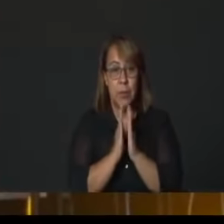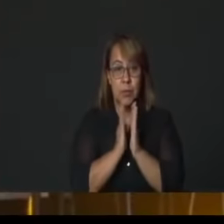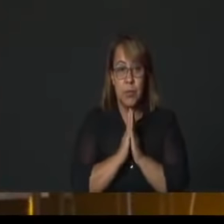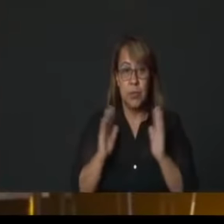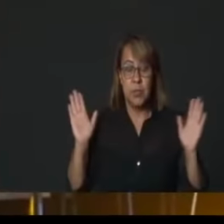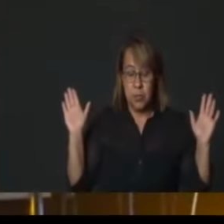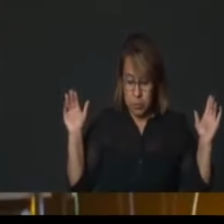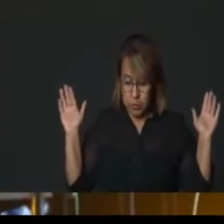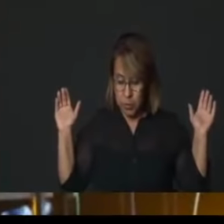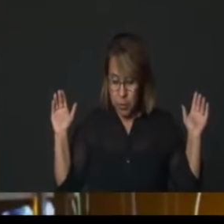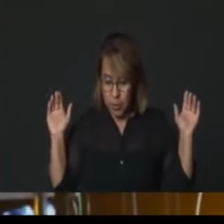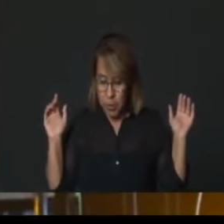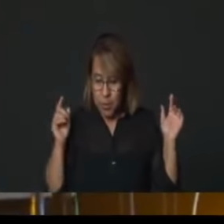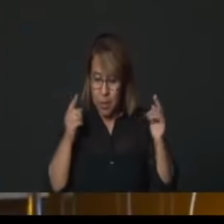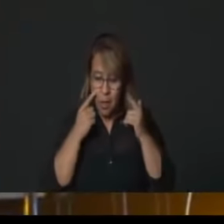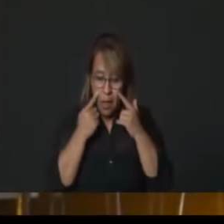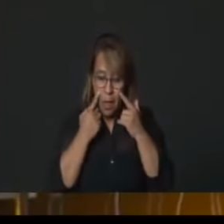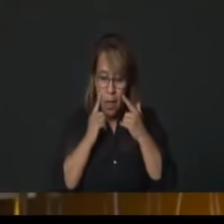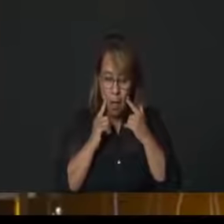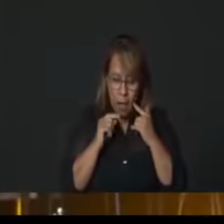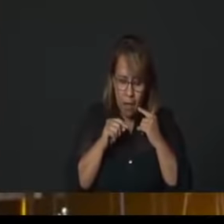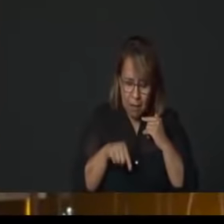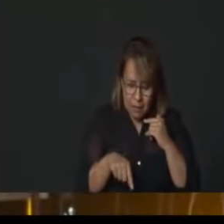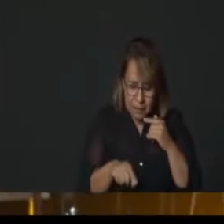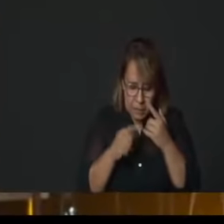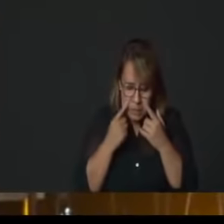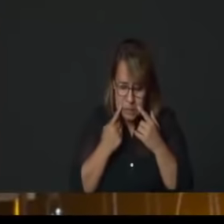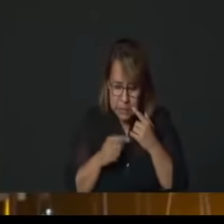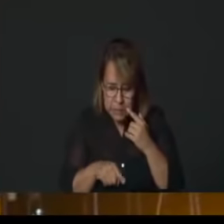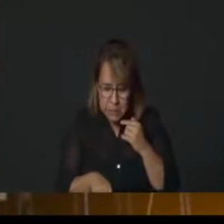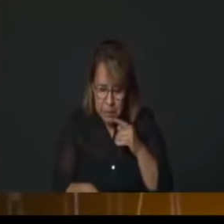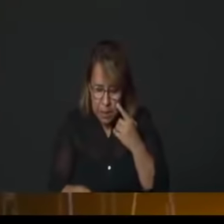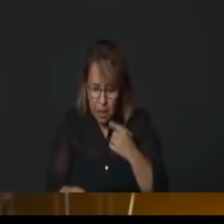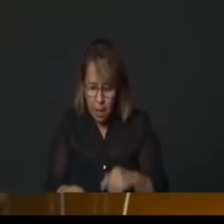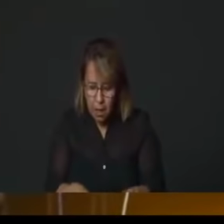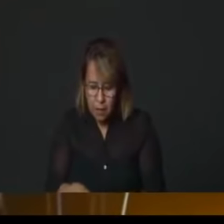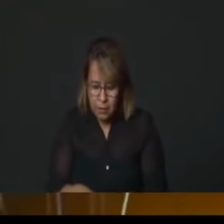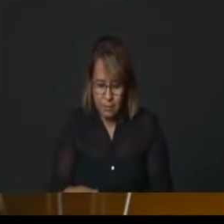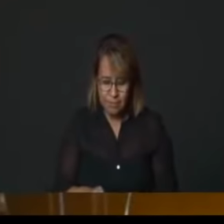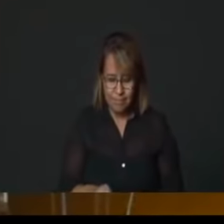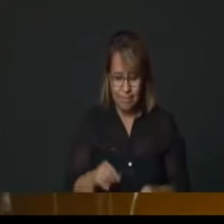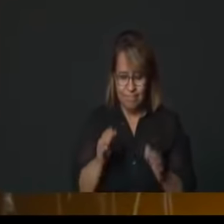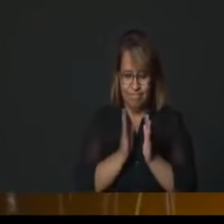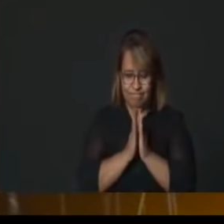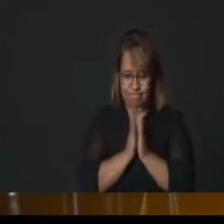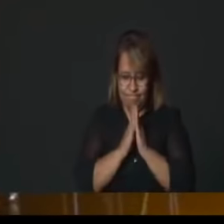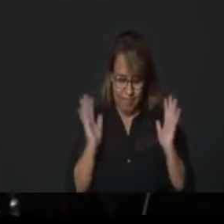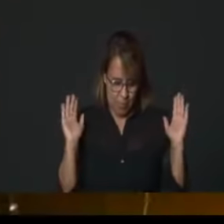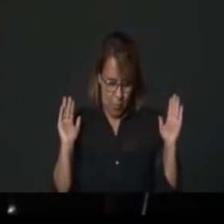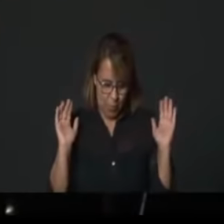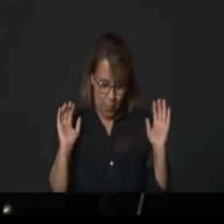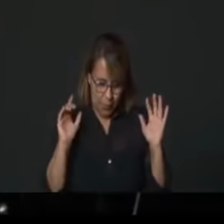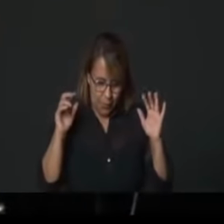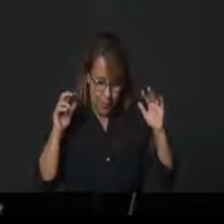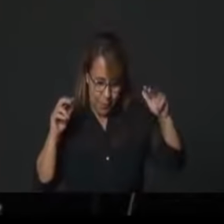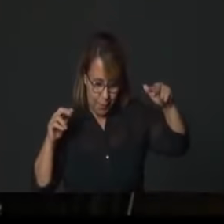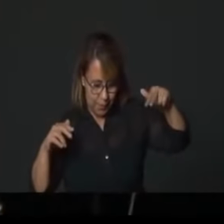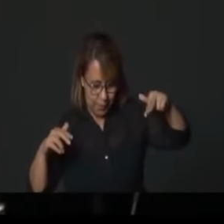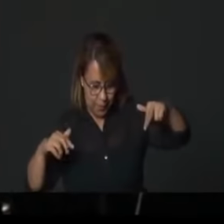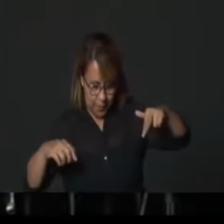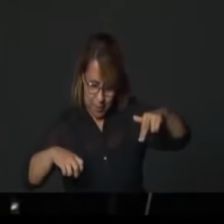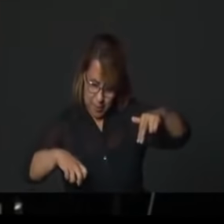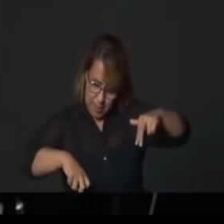Tem um anjo colhendo tuas lágrimas. Ele pega no odre e deposita. Lágrima do crente